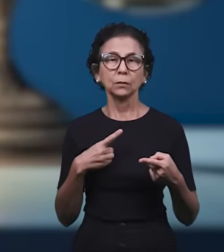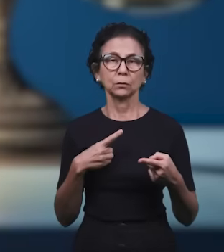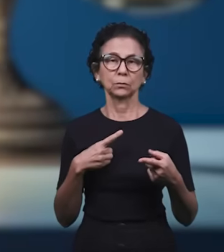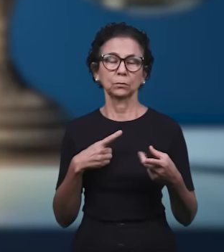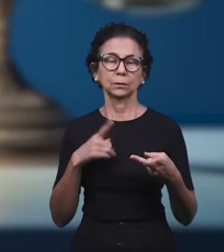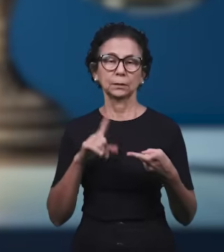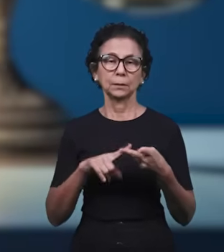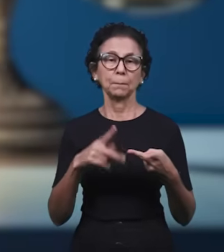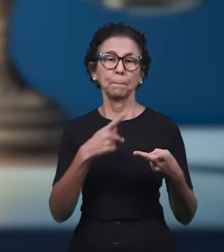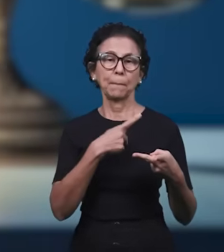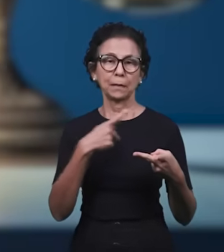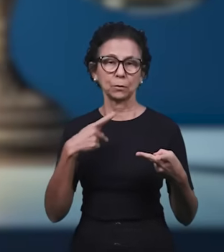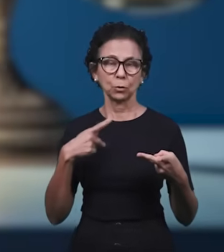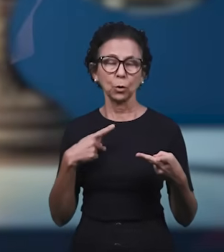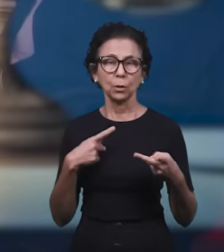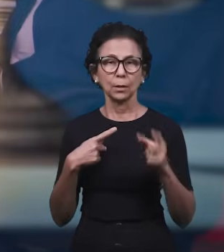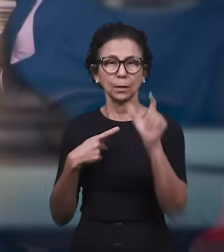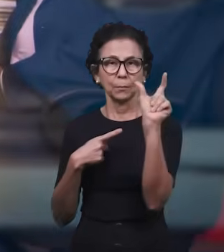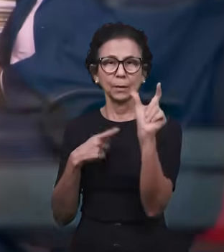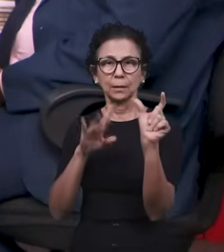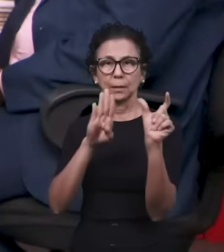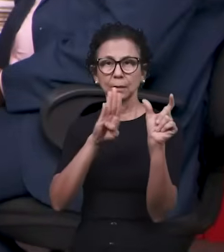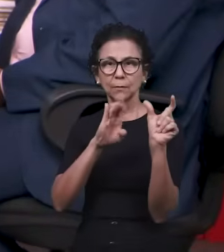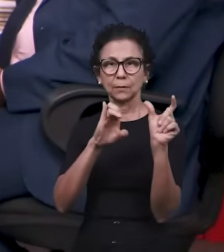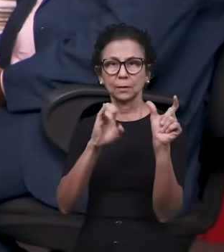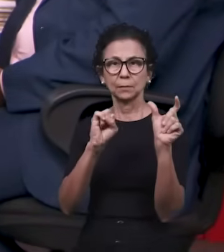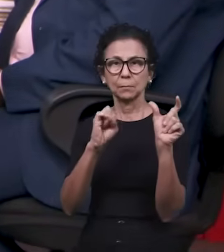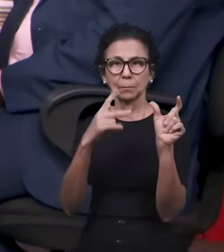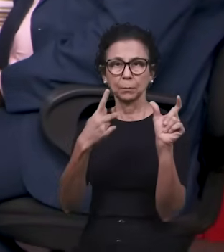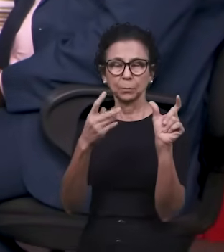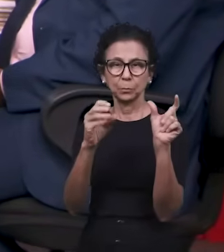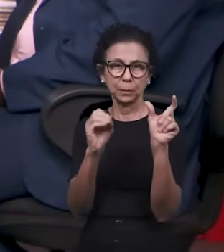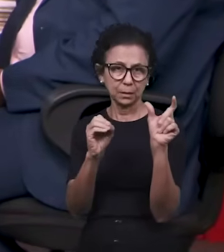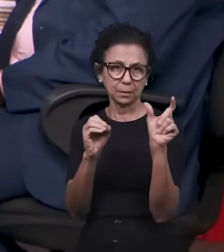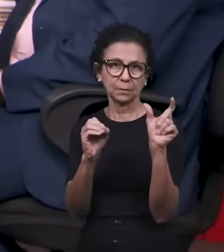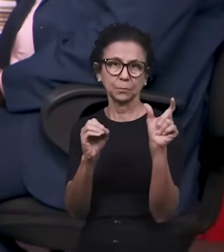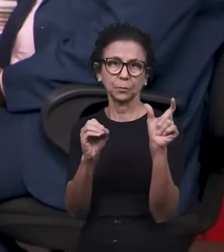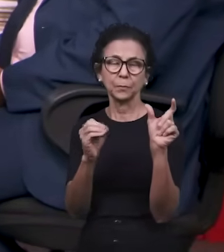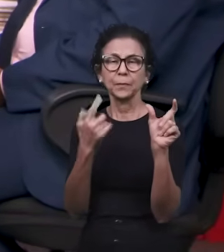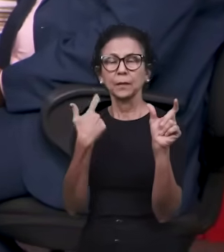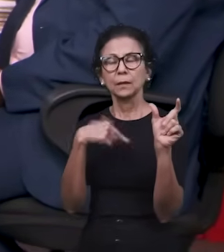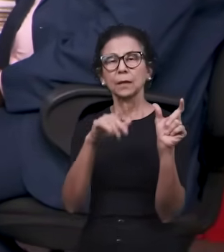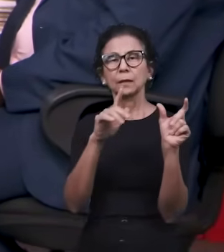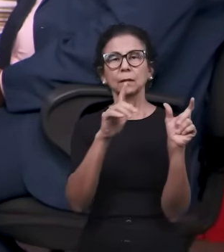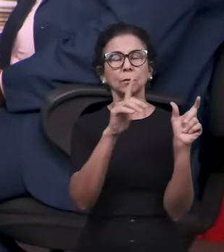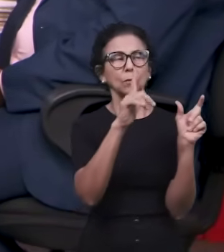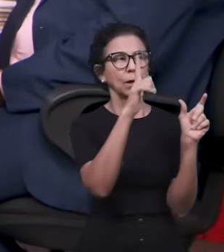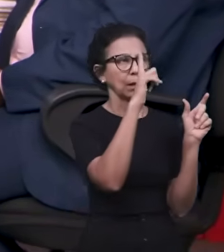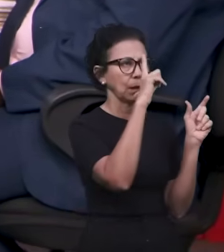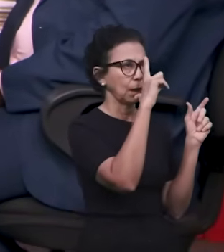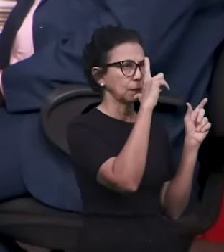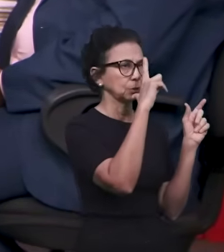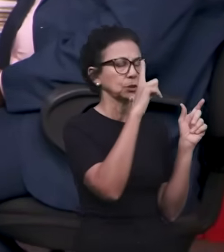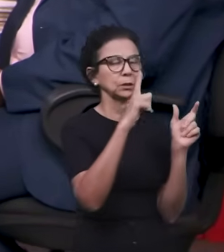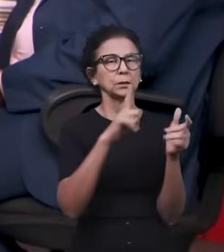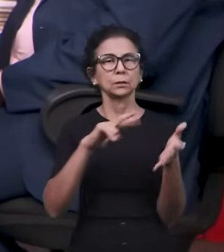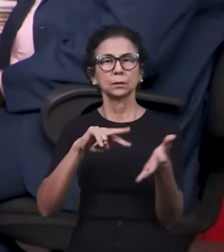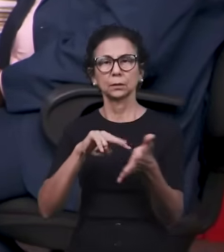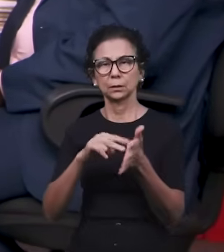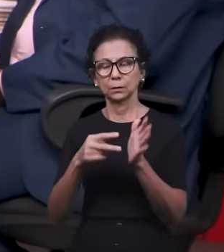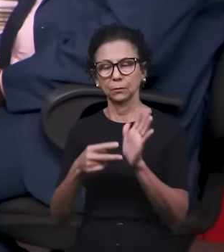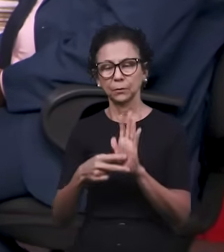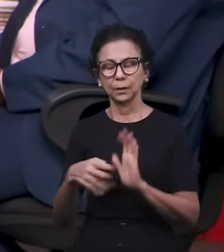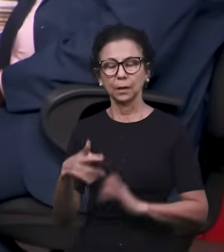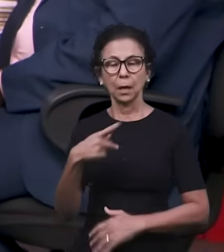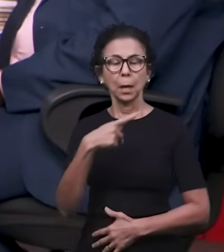os pastores, porque bispo é pastor em latim, eram como se referia, às igrejas que